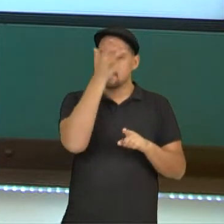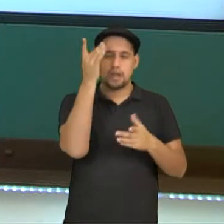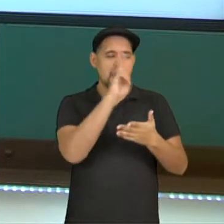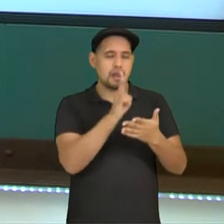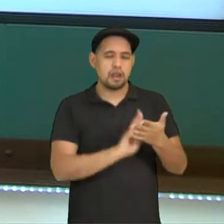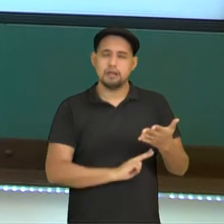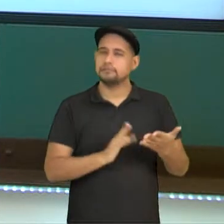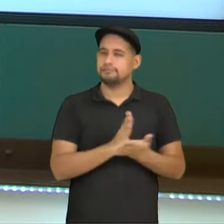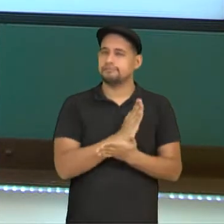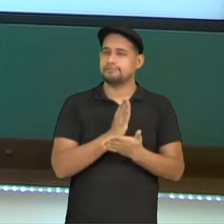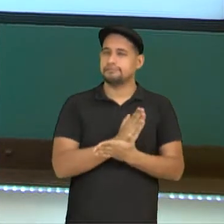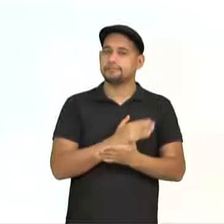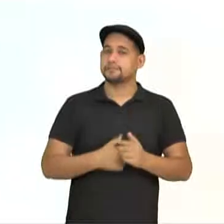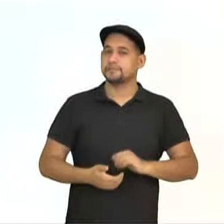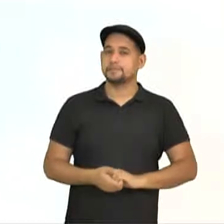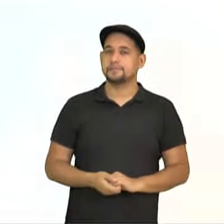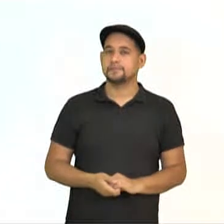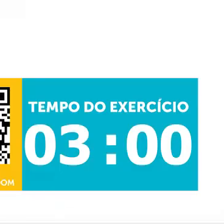da revista em quadrinhos.